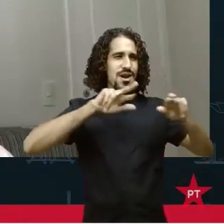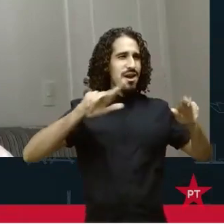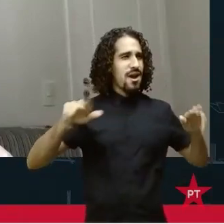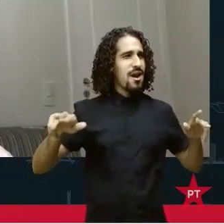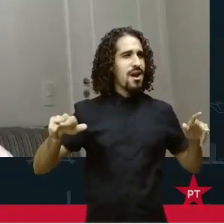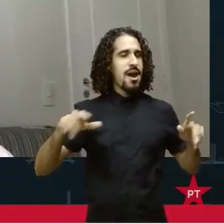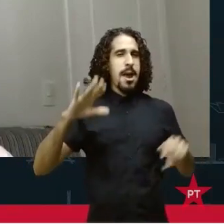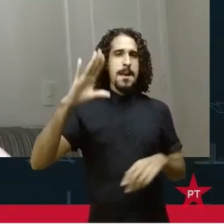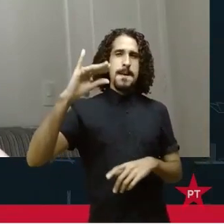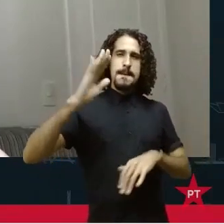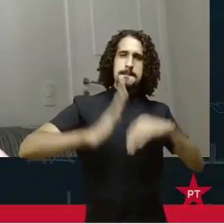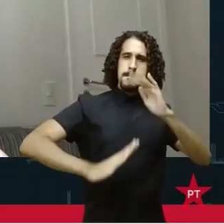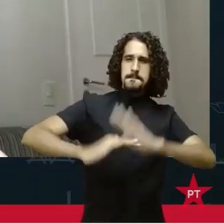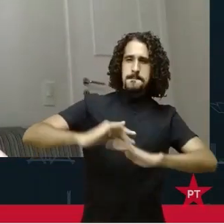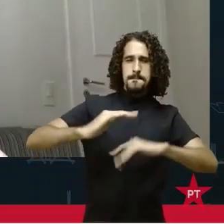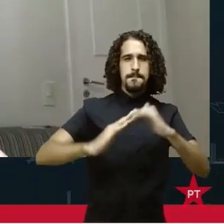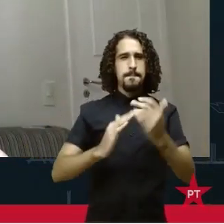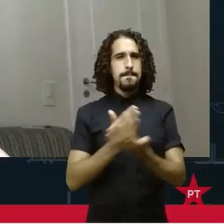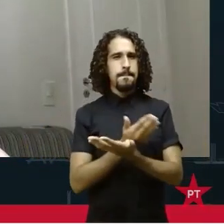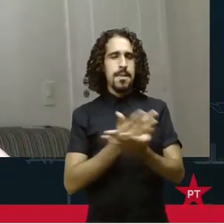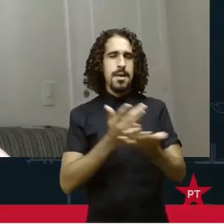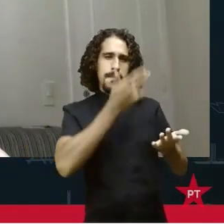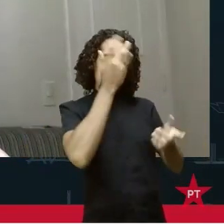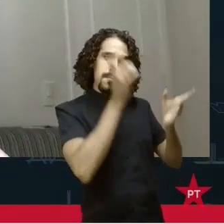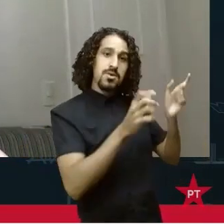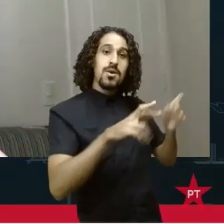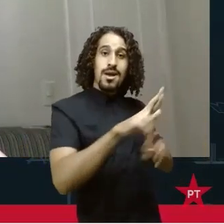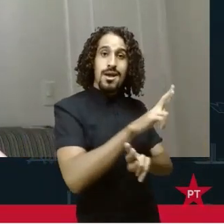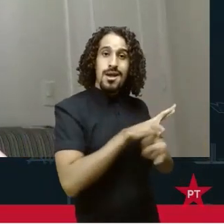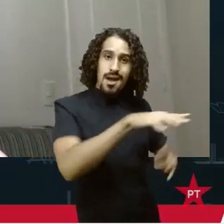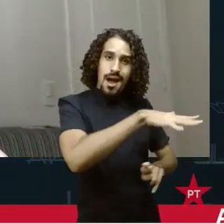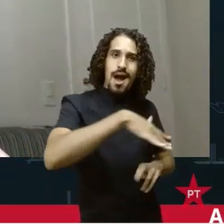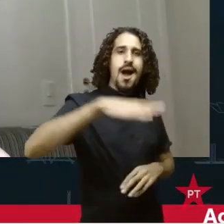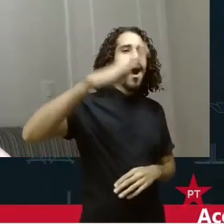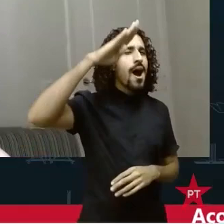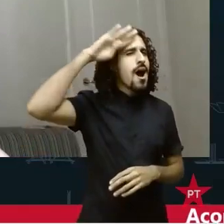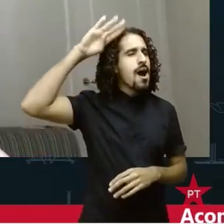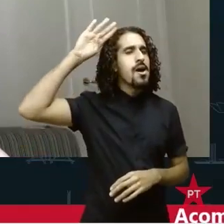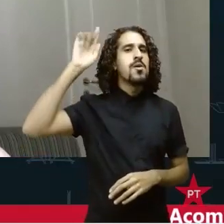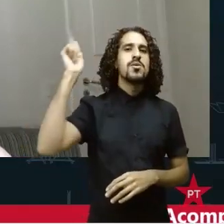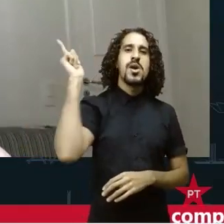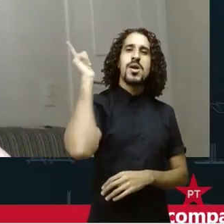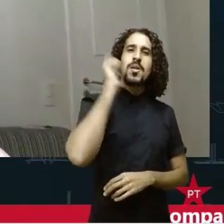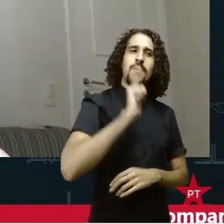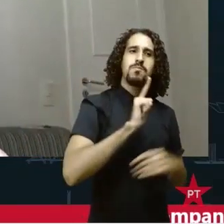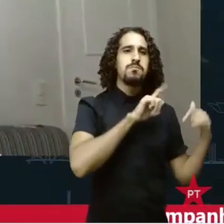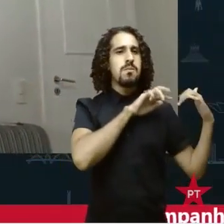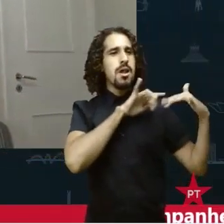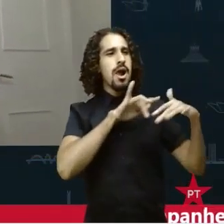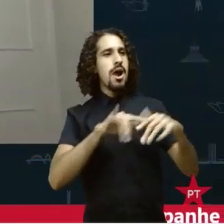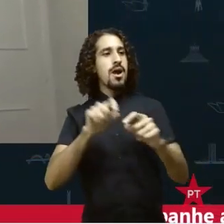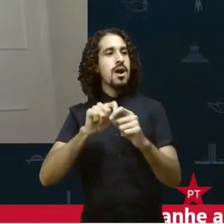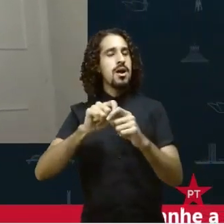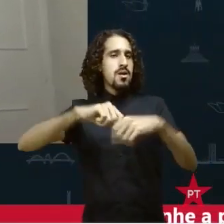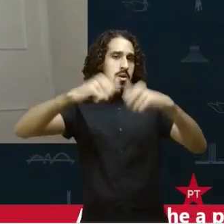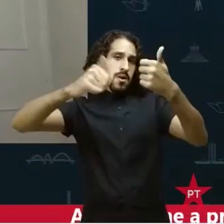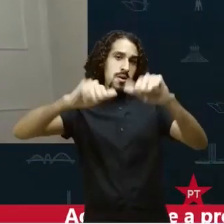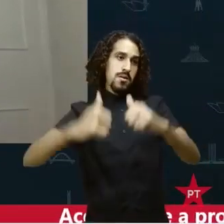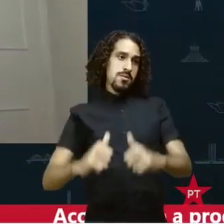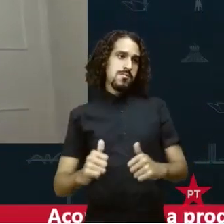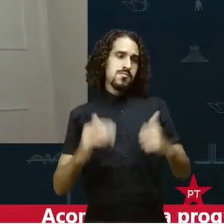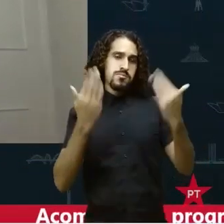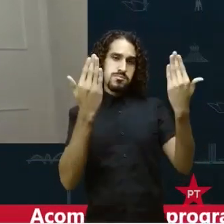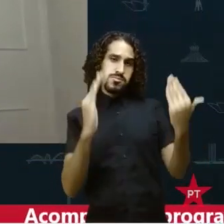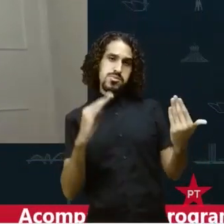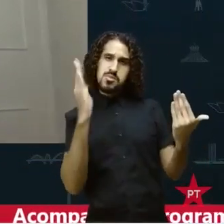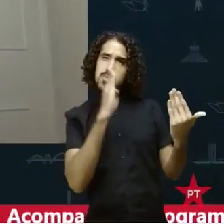de cientistas, de pessoas vinculadas à academia, para que elas possam fazer uma avaliação para o